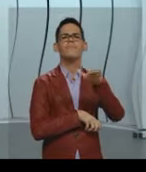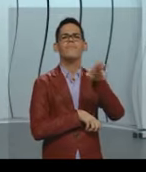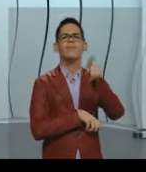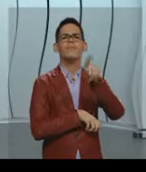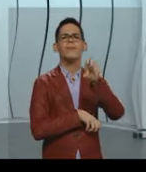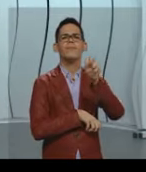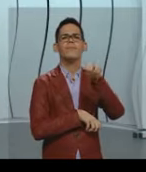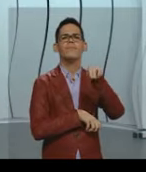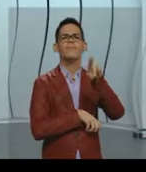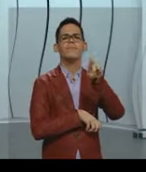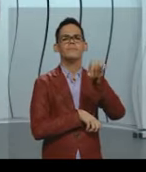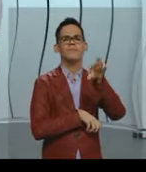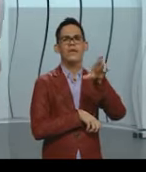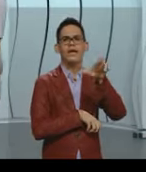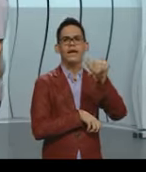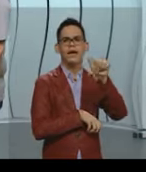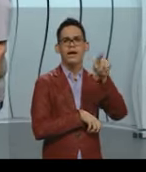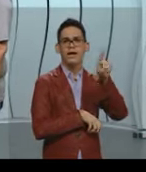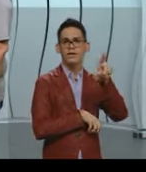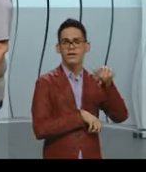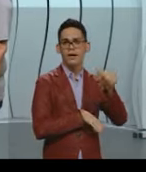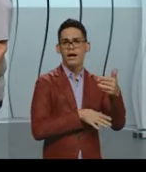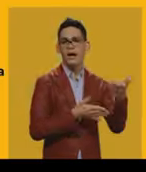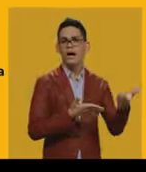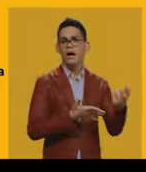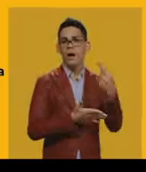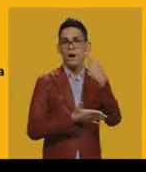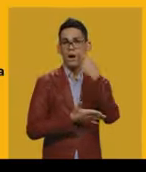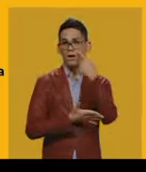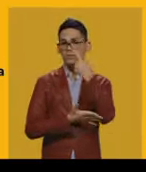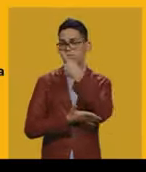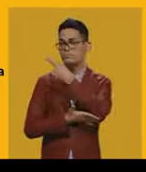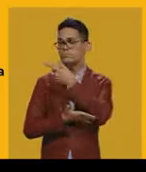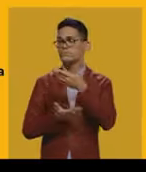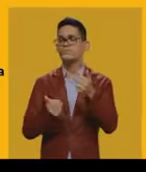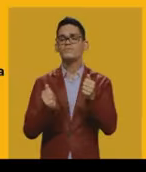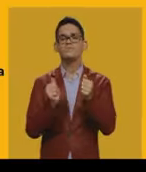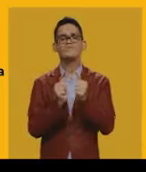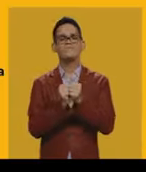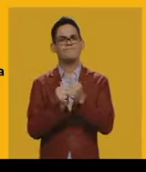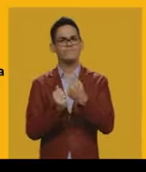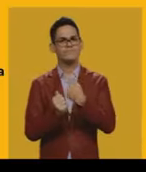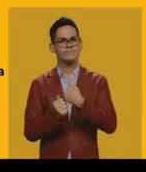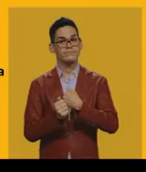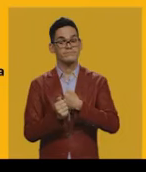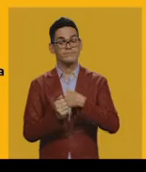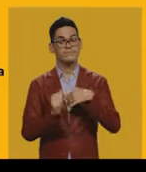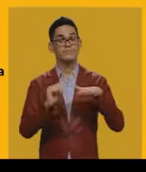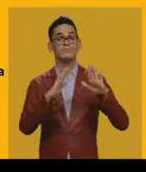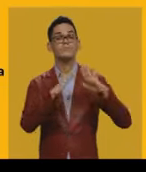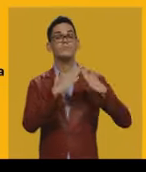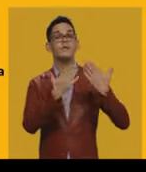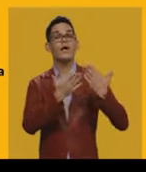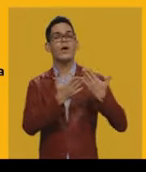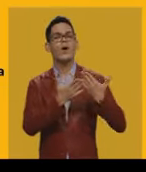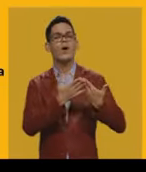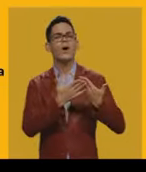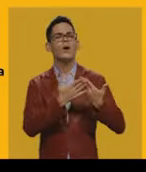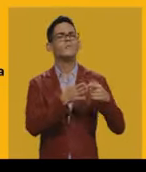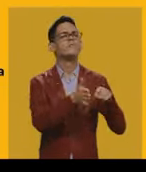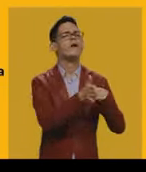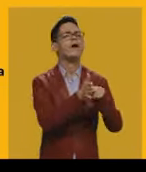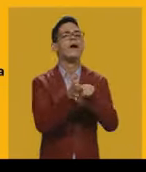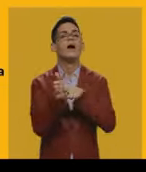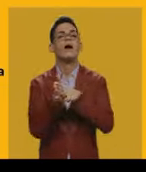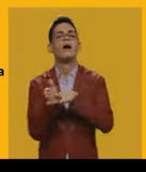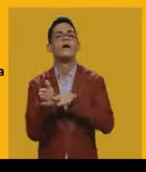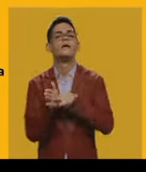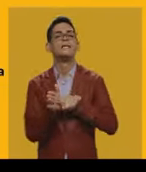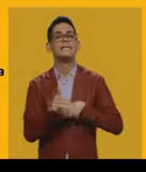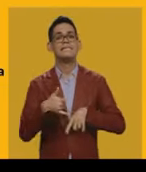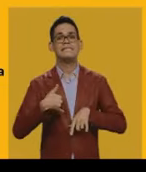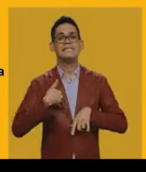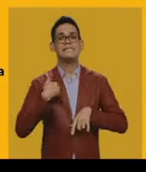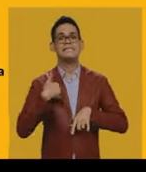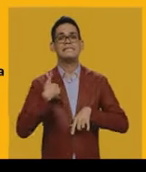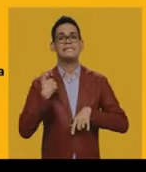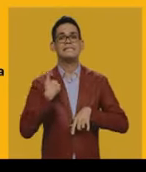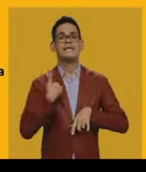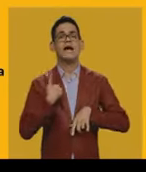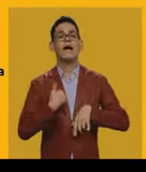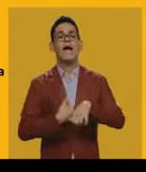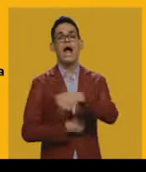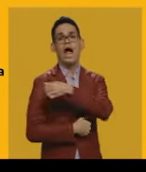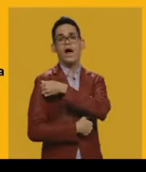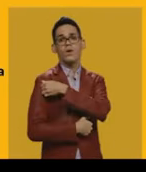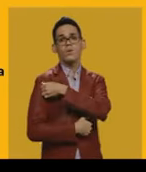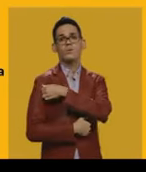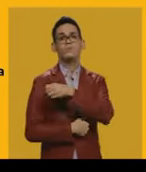verifique a situação. Em uma escola foi realizada uma pesquisa sobre a idade dos alunos do terceiro Z, que